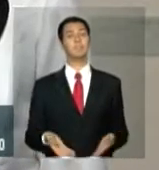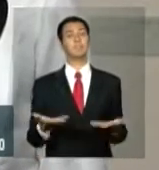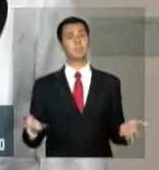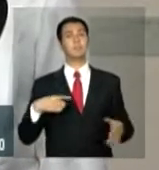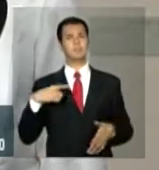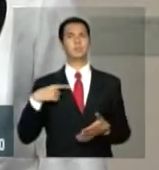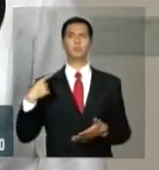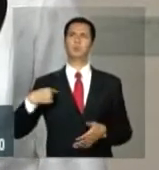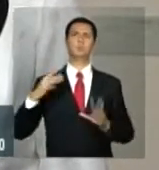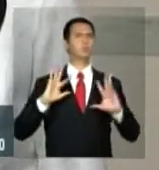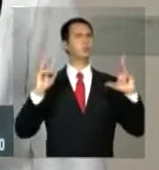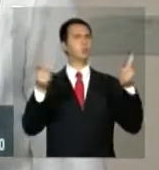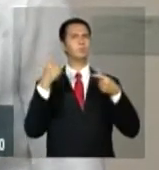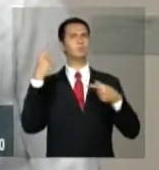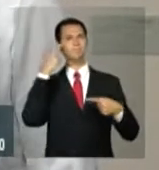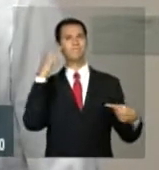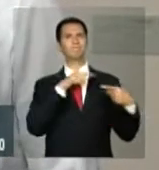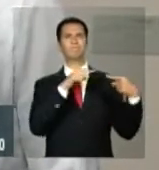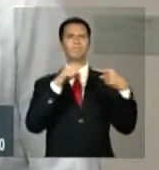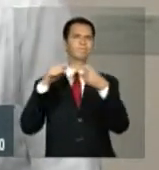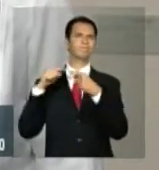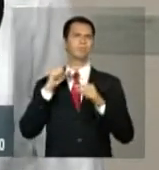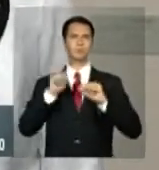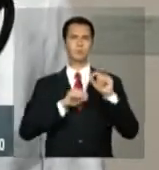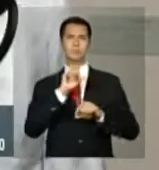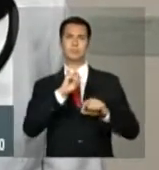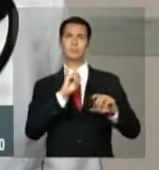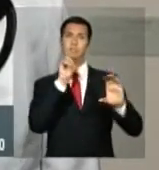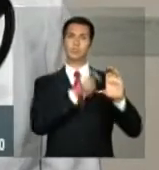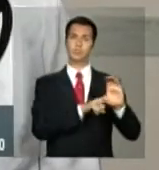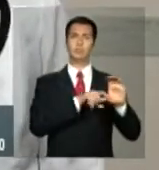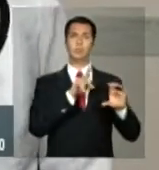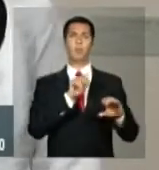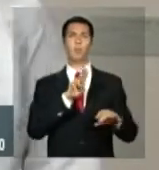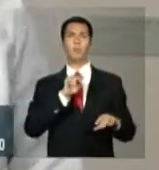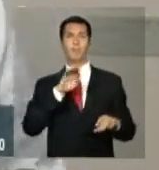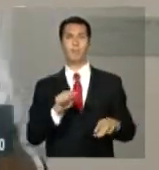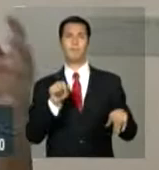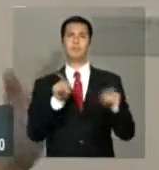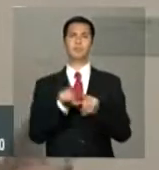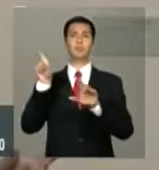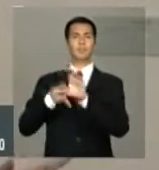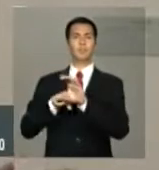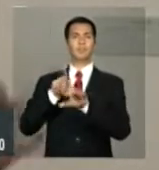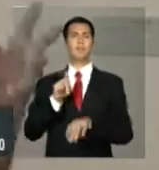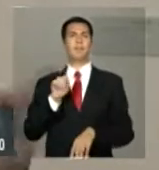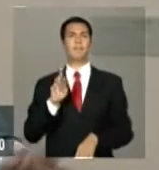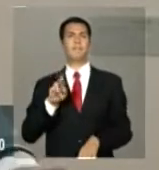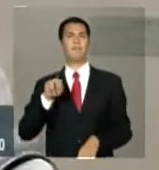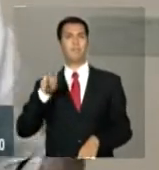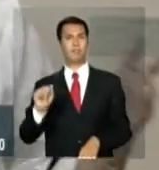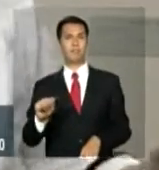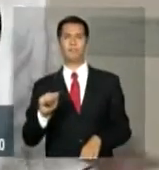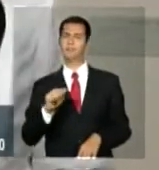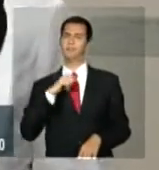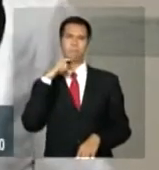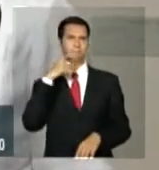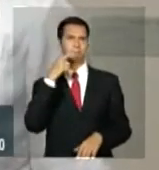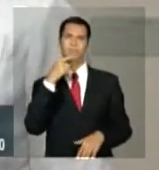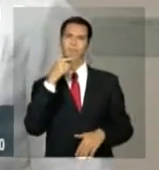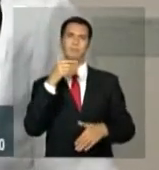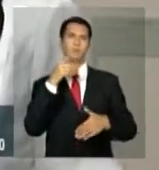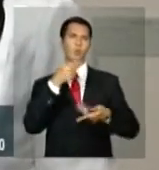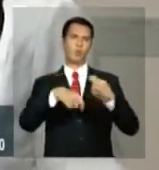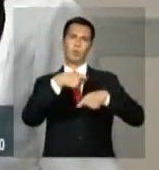públicas e privadas é igual à recessão. Não há dúvida disso. Nunca no mundo foi diferente. Você desalavanca a dívida pública